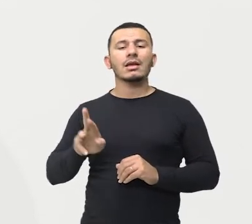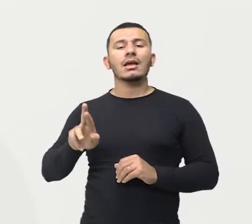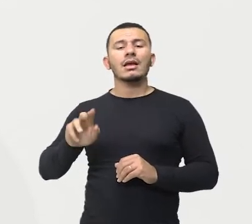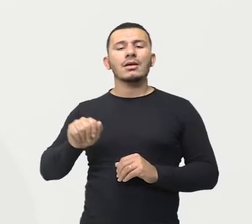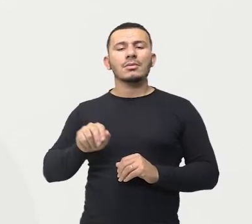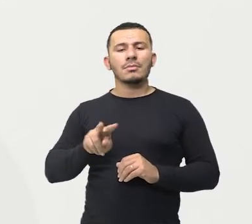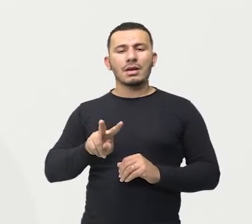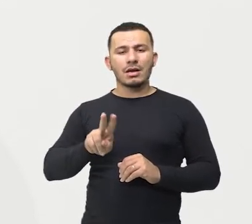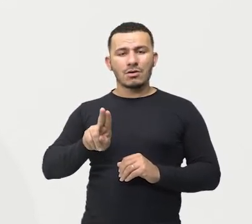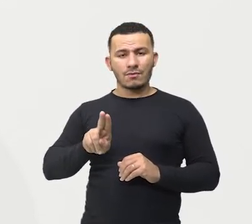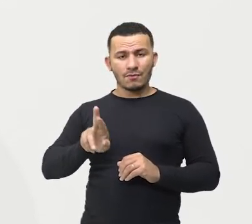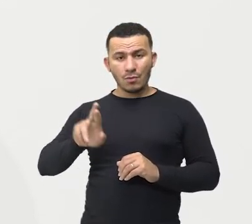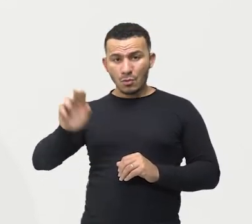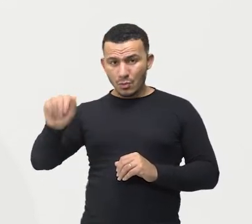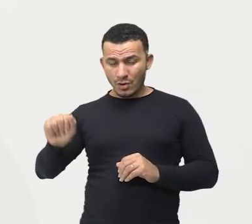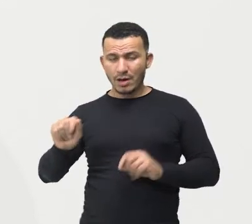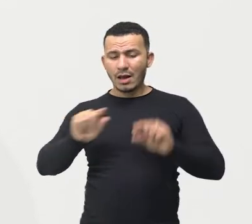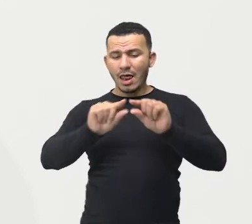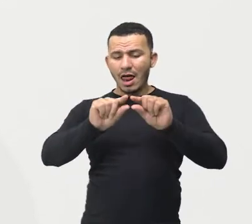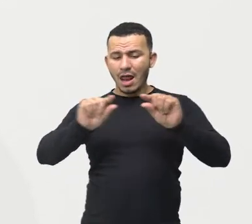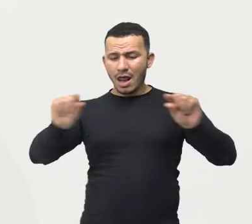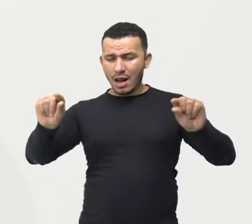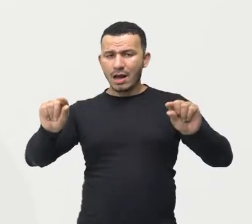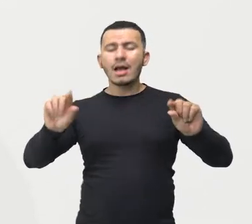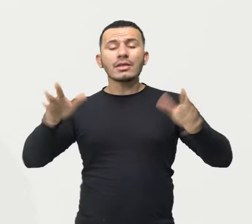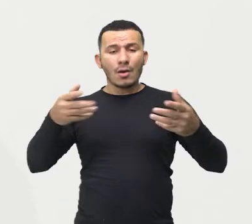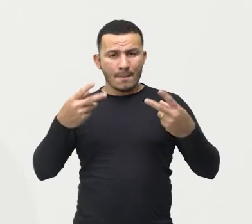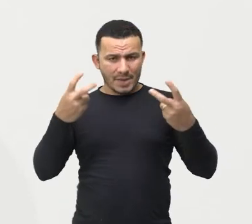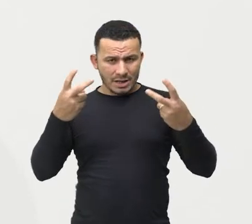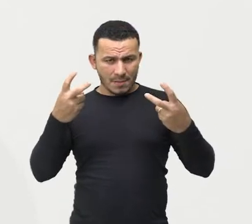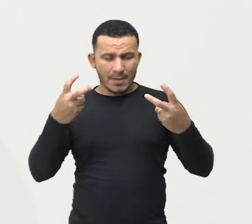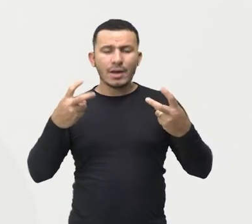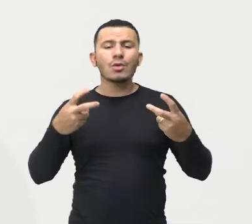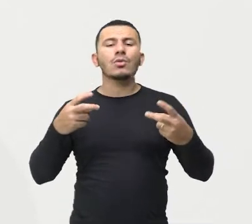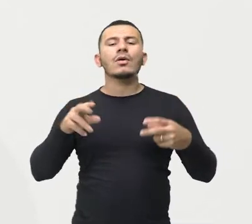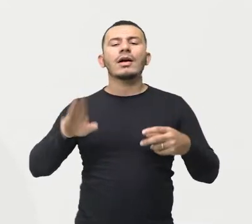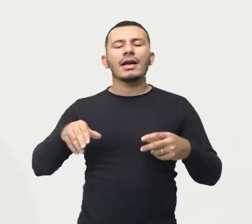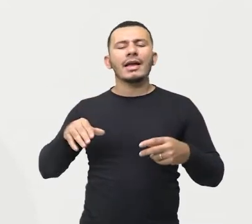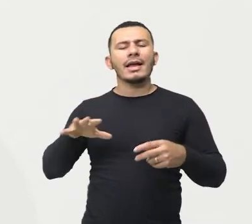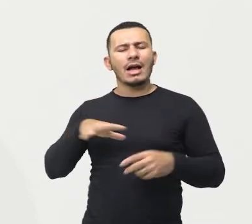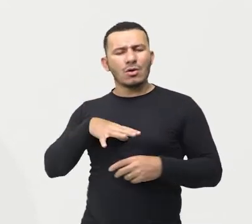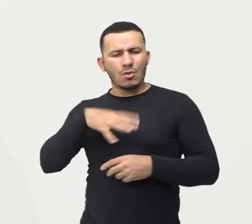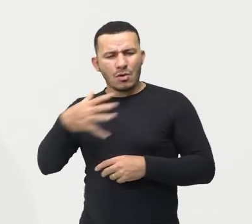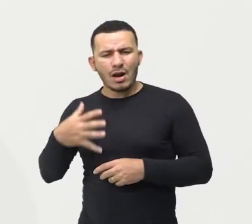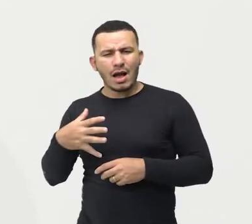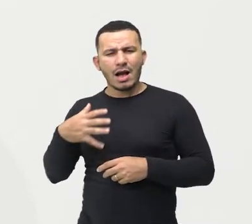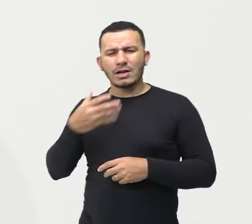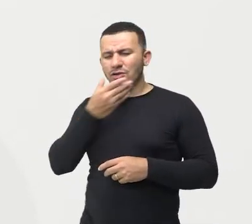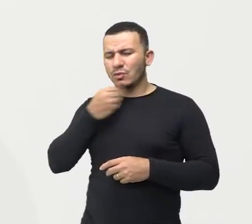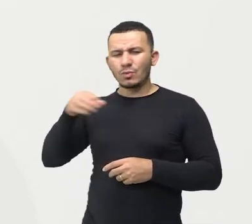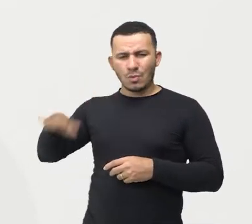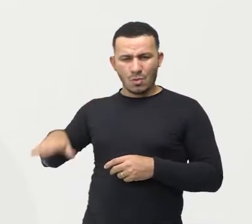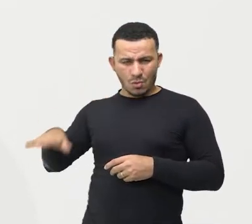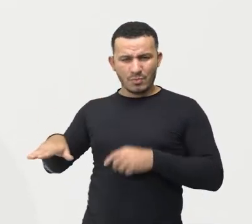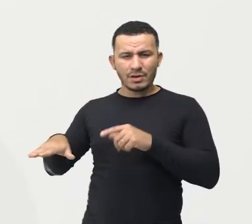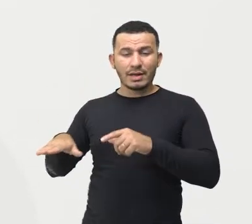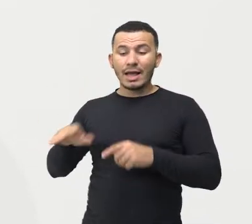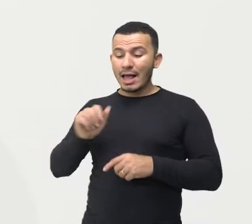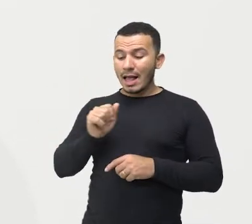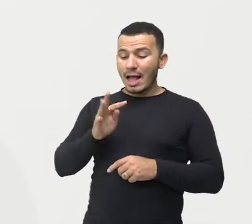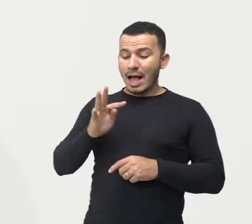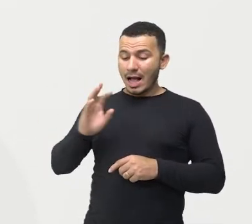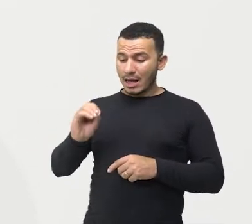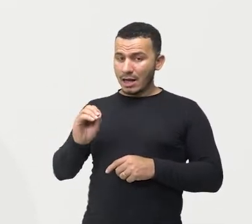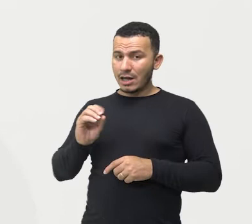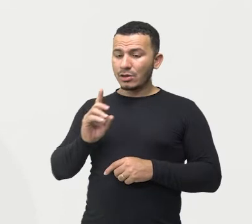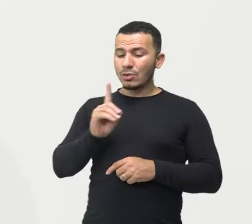ao classificar a ação da criança de salvar a sua irmã como ato de bravura, percebo que ele